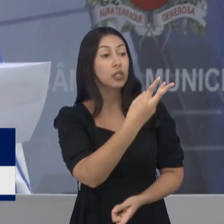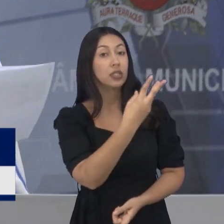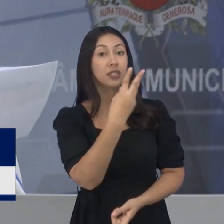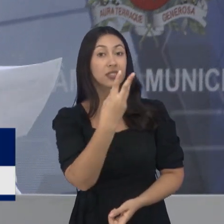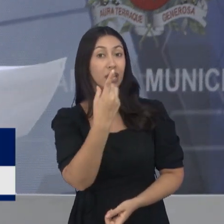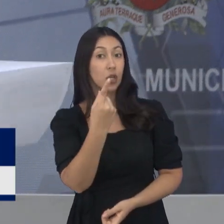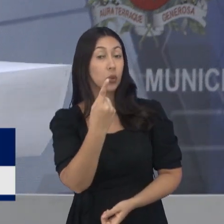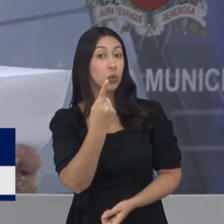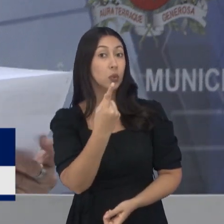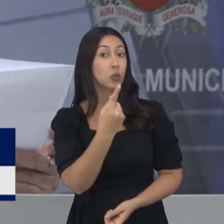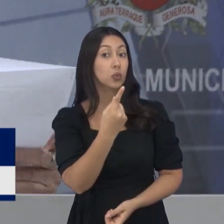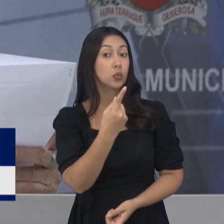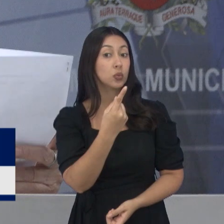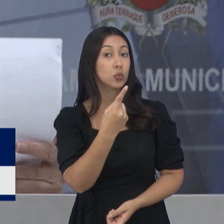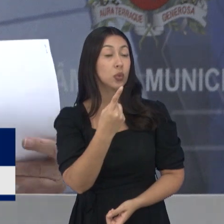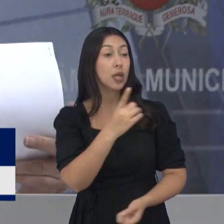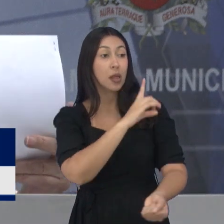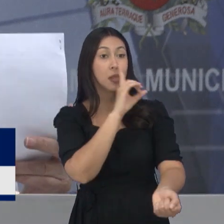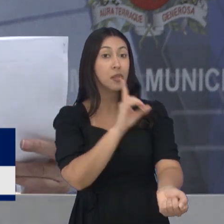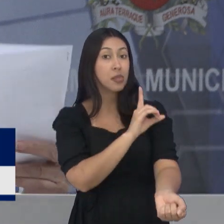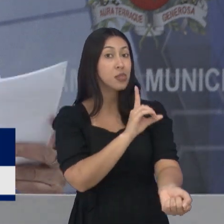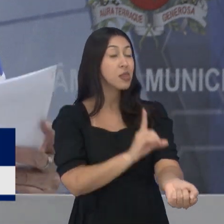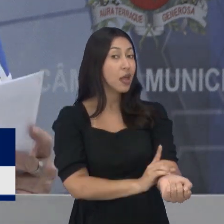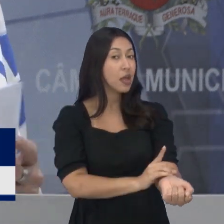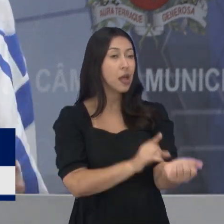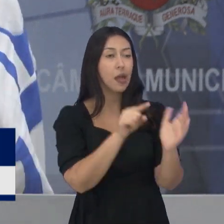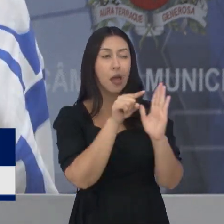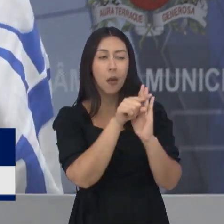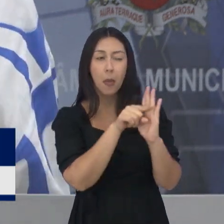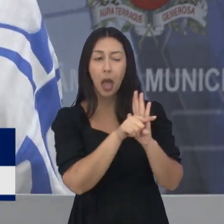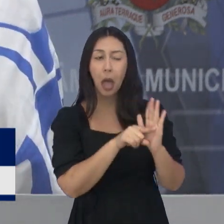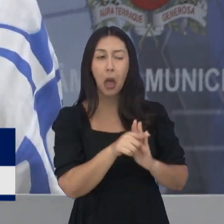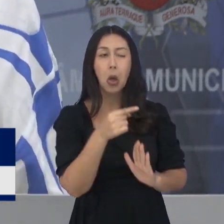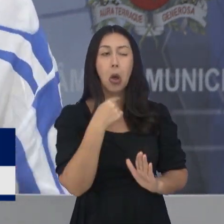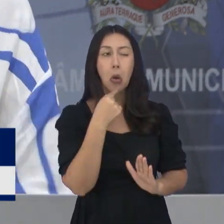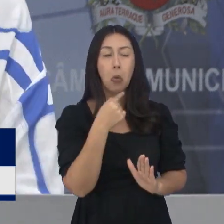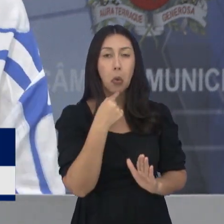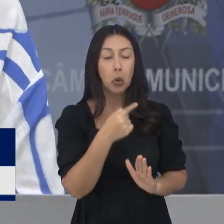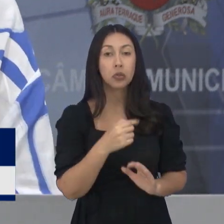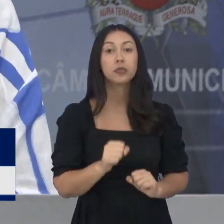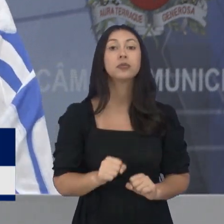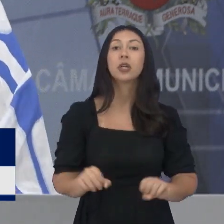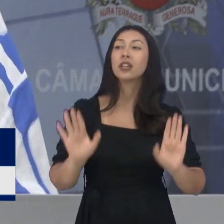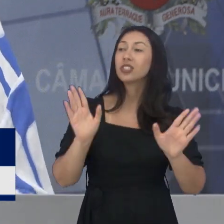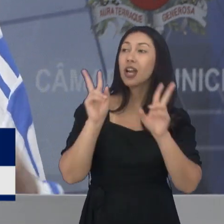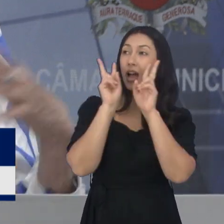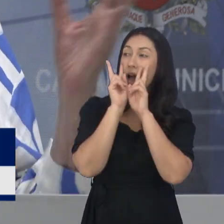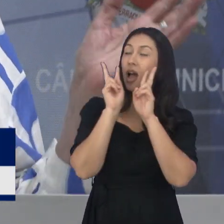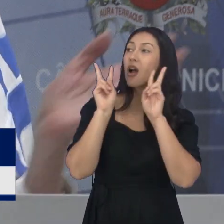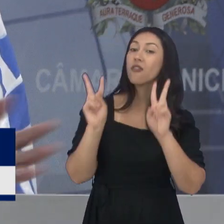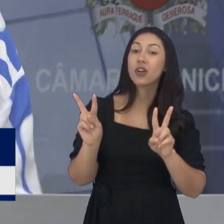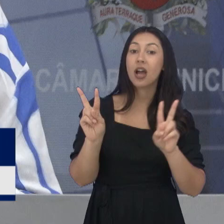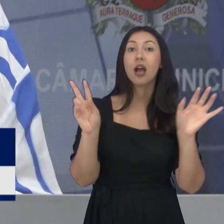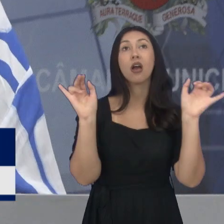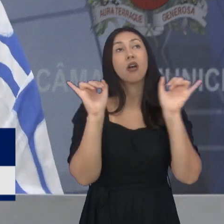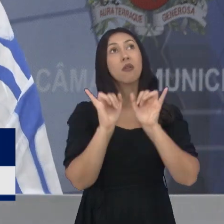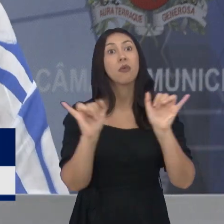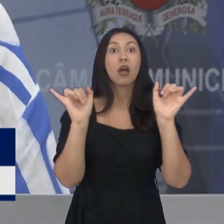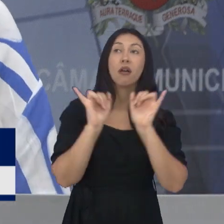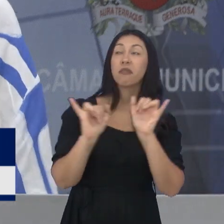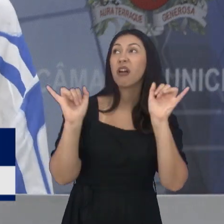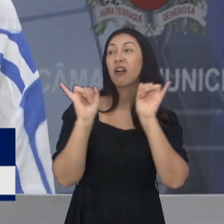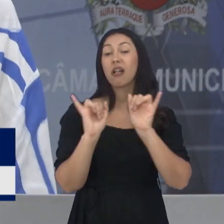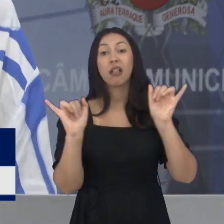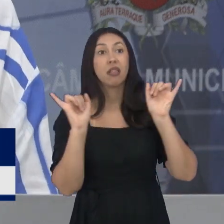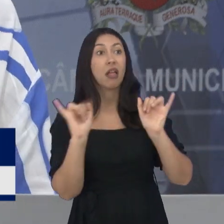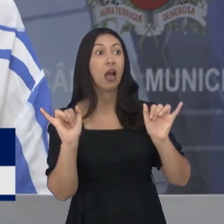18.331 casos de dengue com investigação. Ouvimos aí falar, maior oba-oba